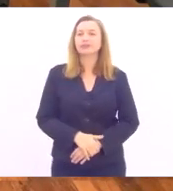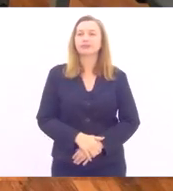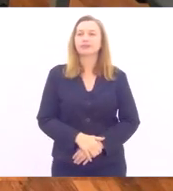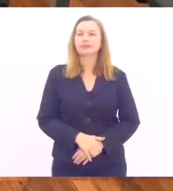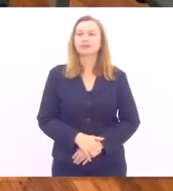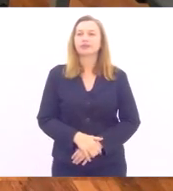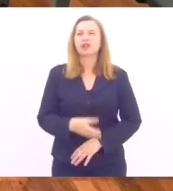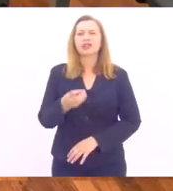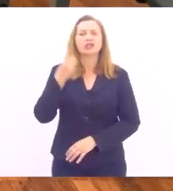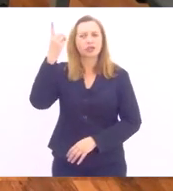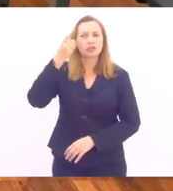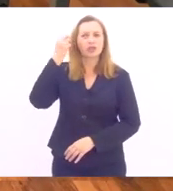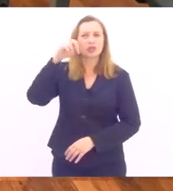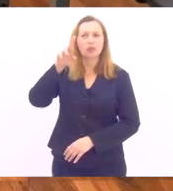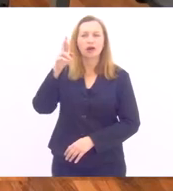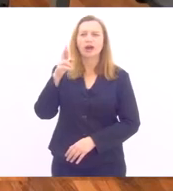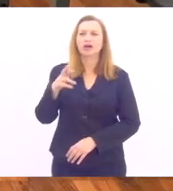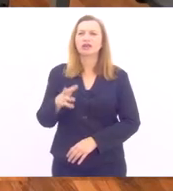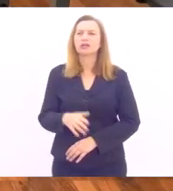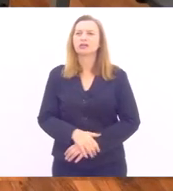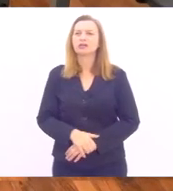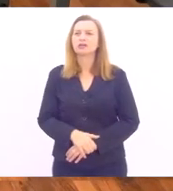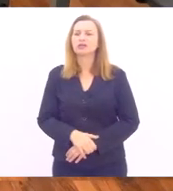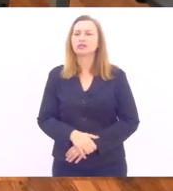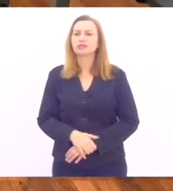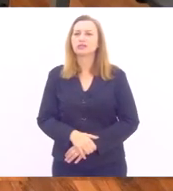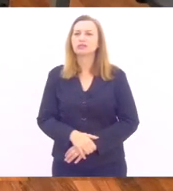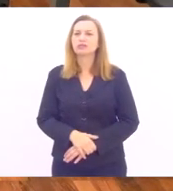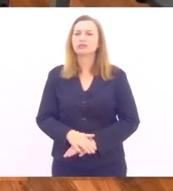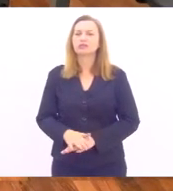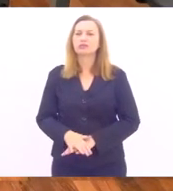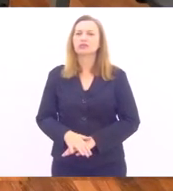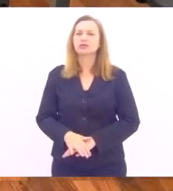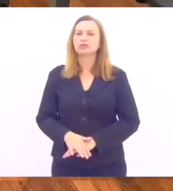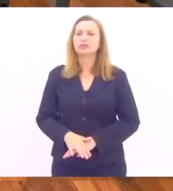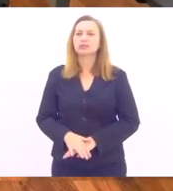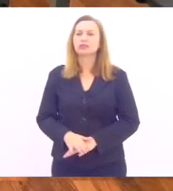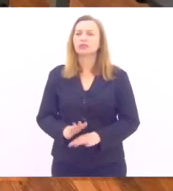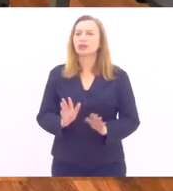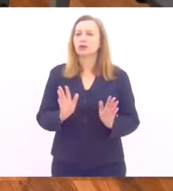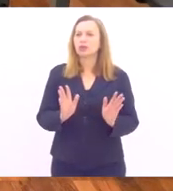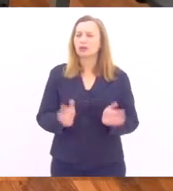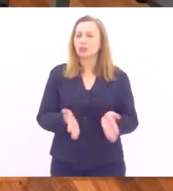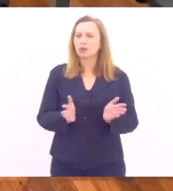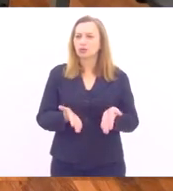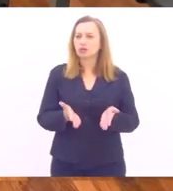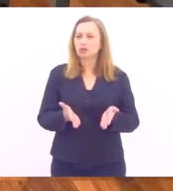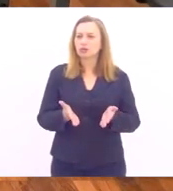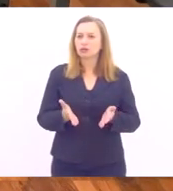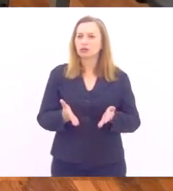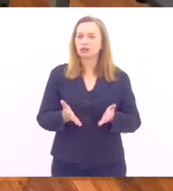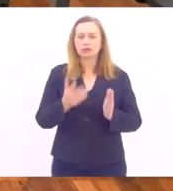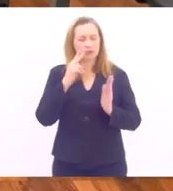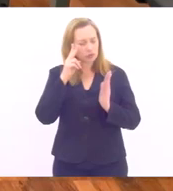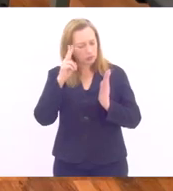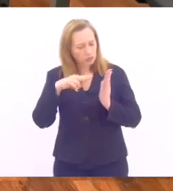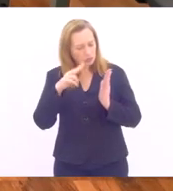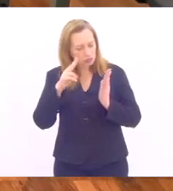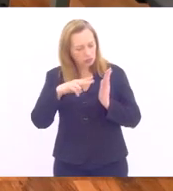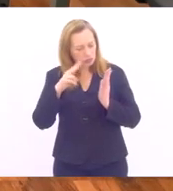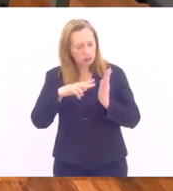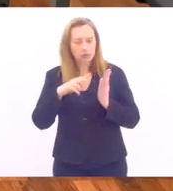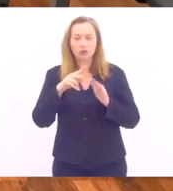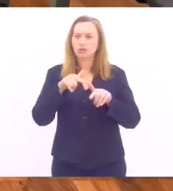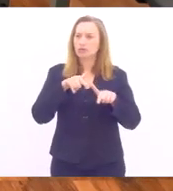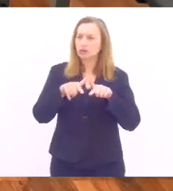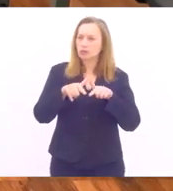que o Legislativo se debruçou em cima, fez não só a leitura,